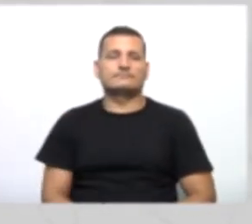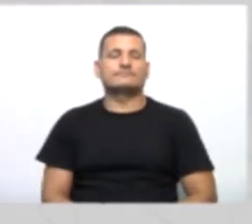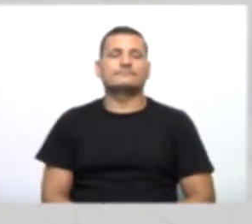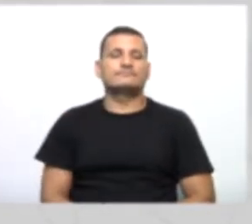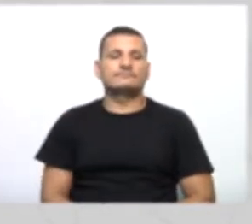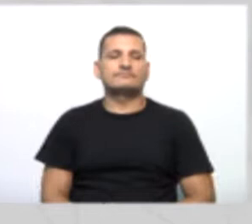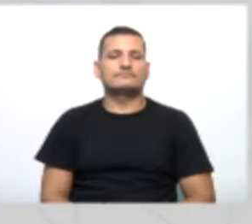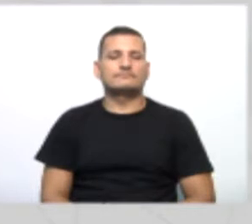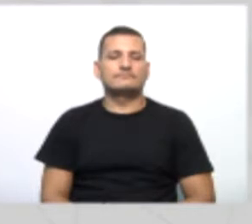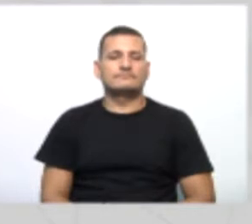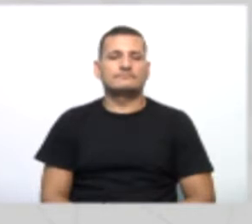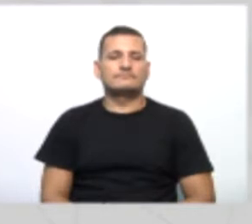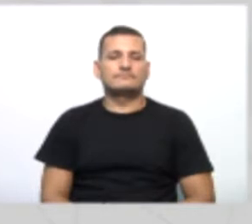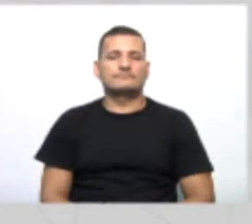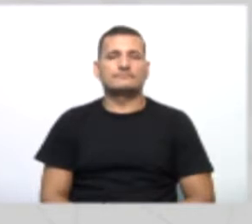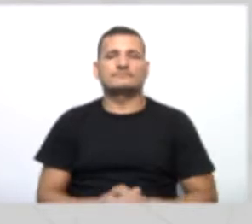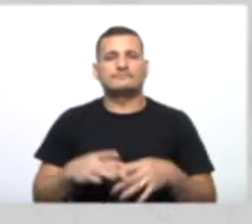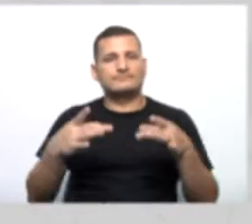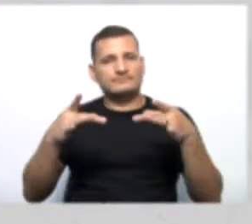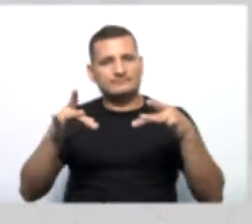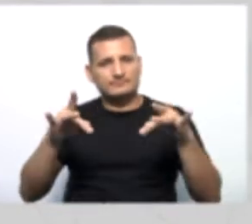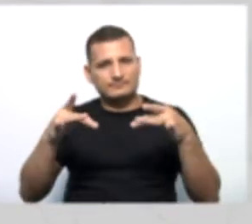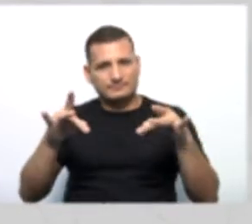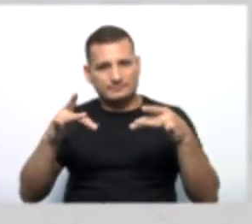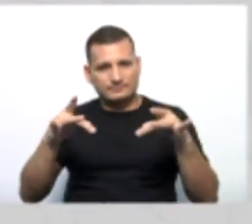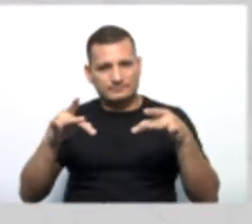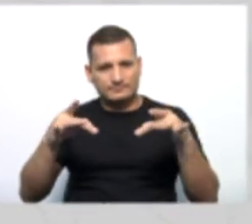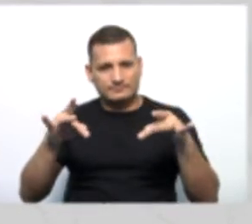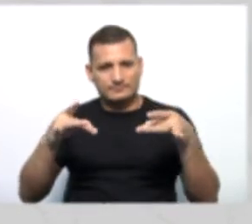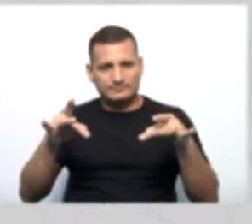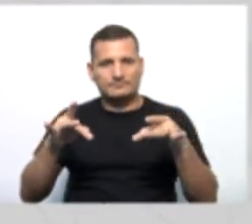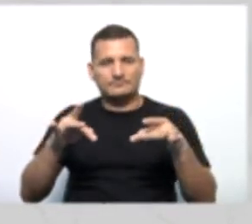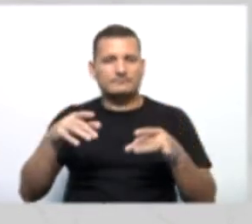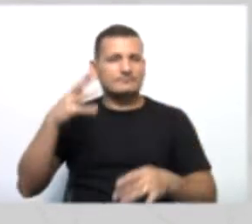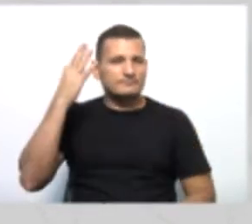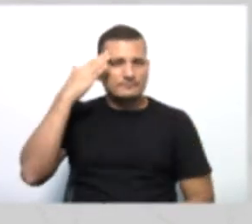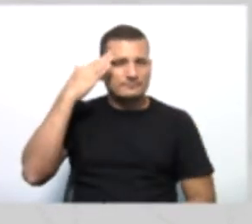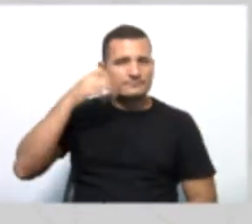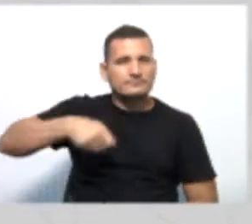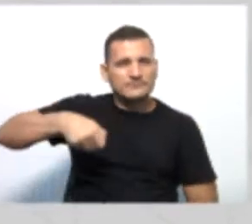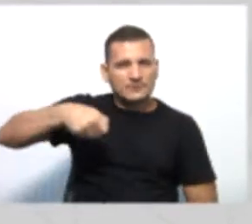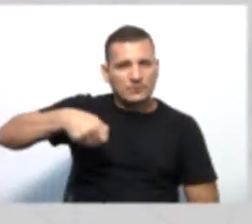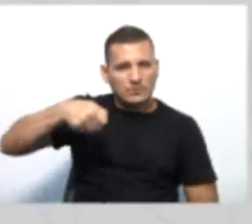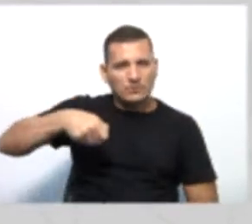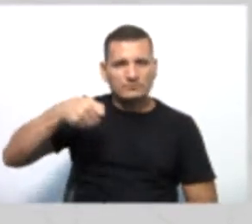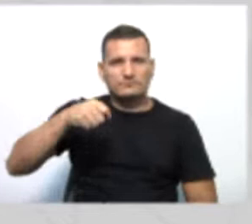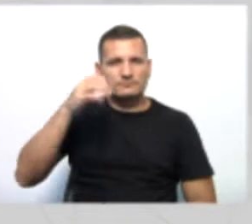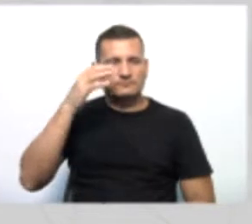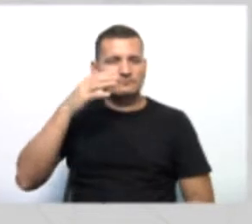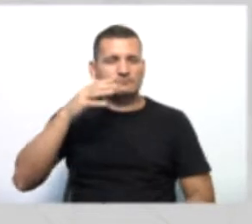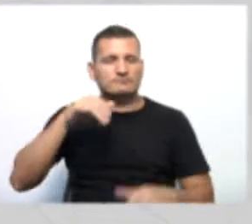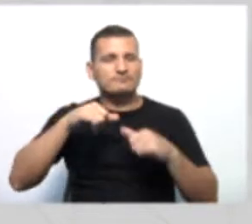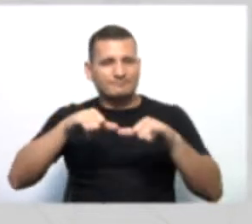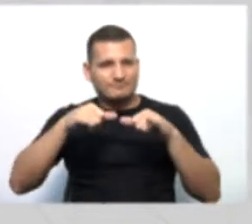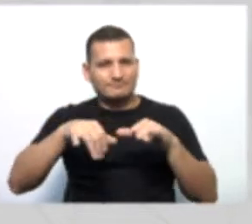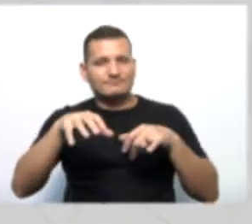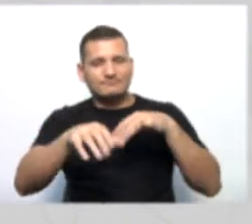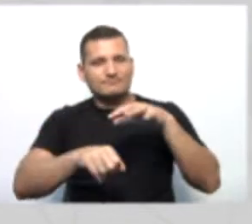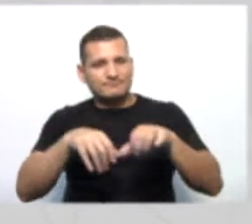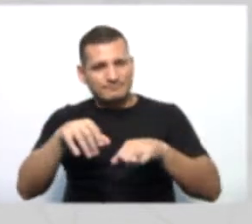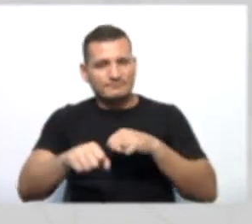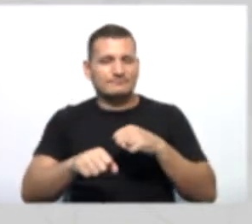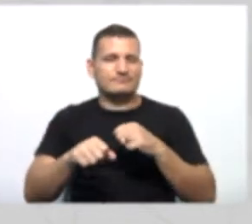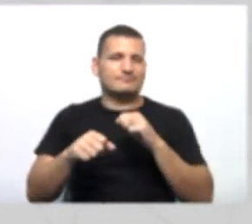Tem mais, olha aí. Sacos plásticos. Esse sacozinho que às vezes nós pegamos no supermercado, não é? Que nós pegamos